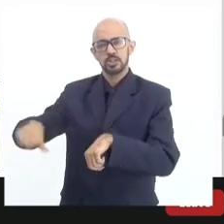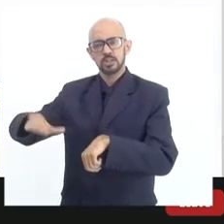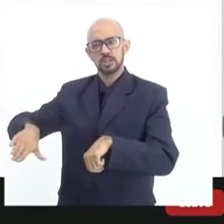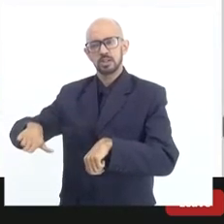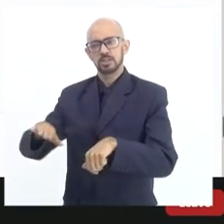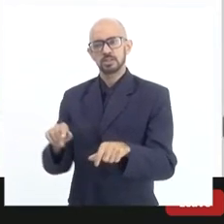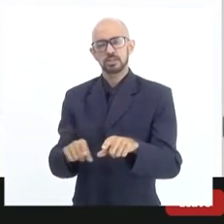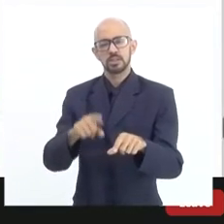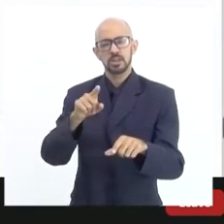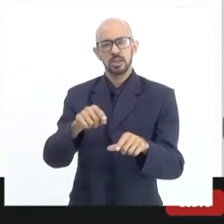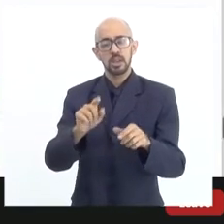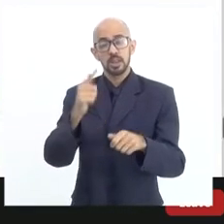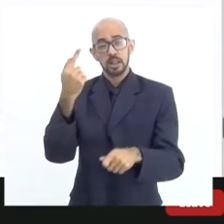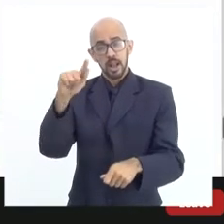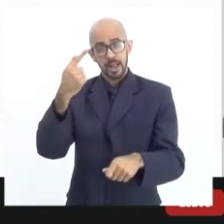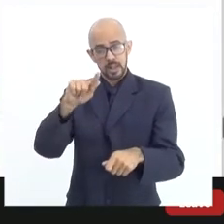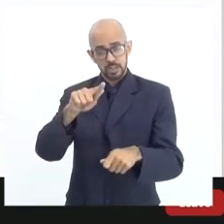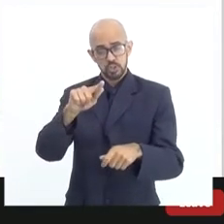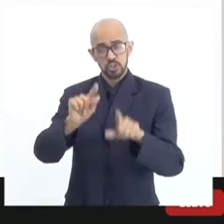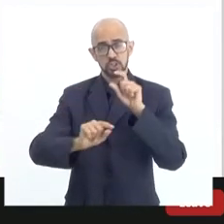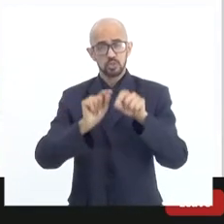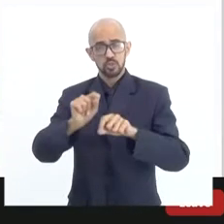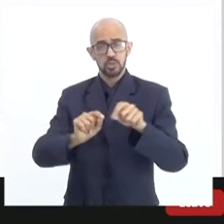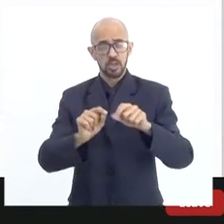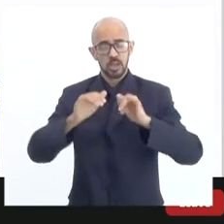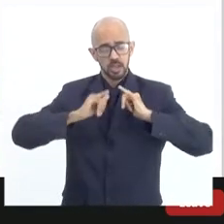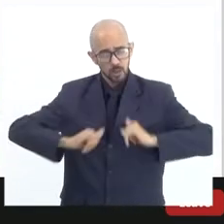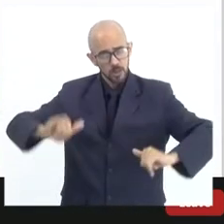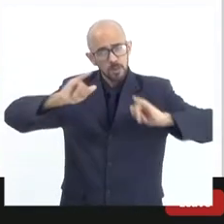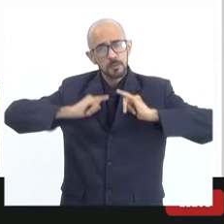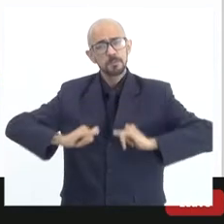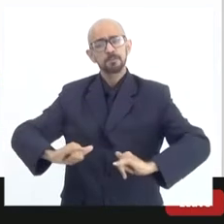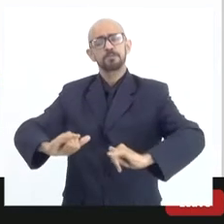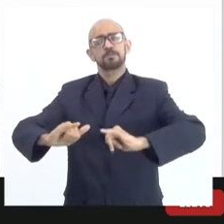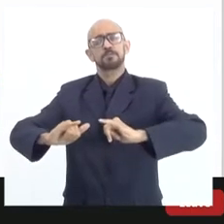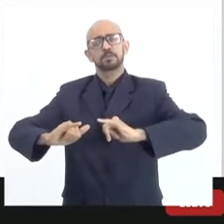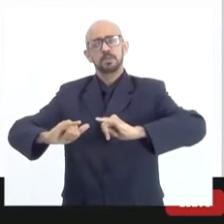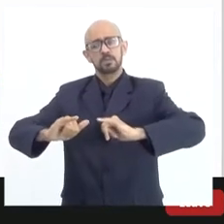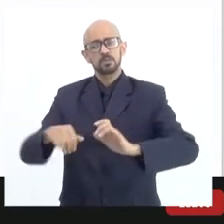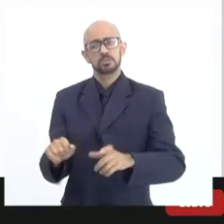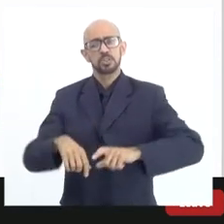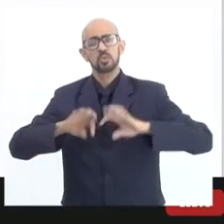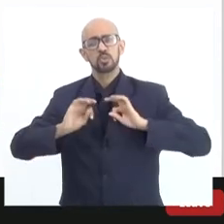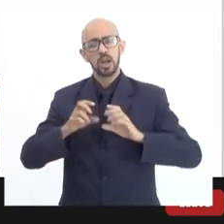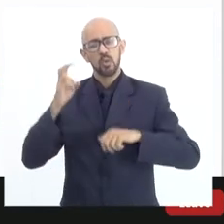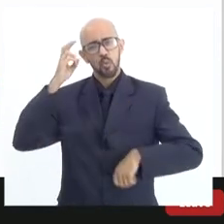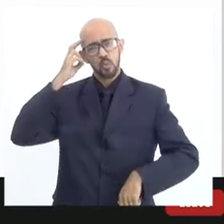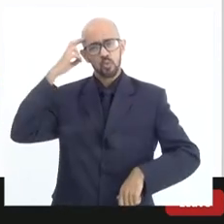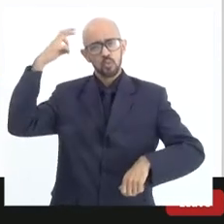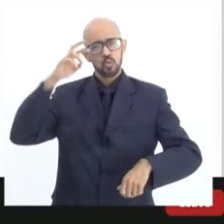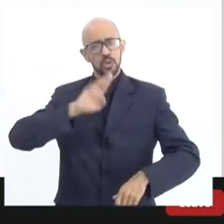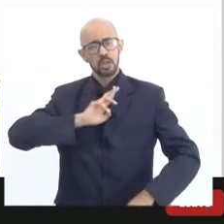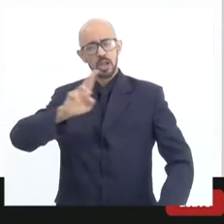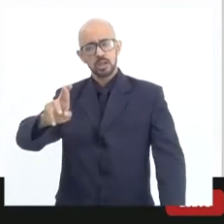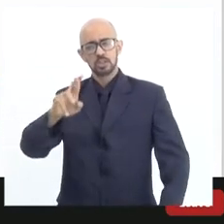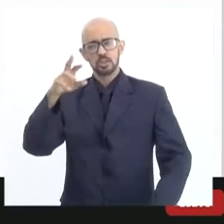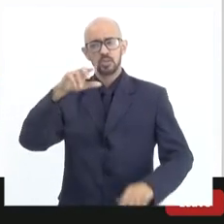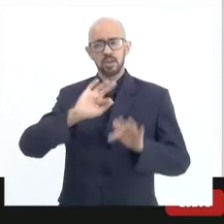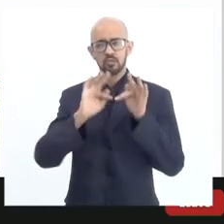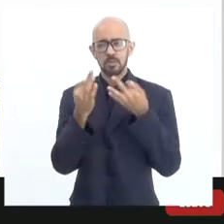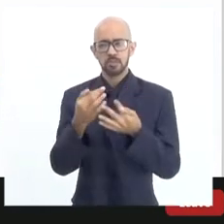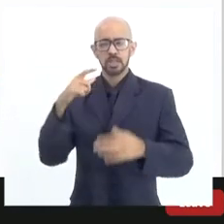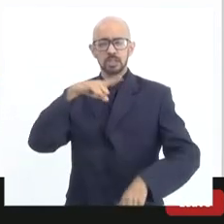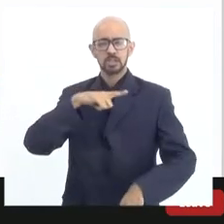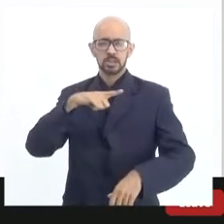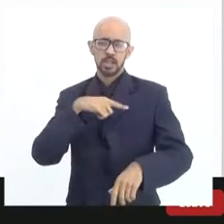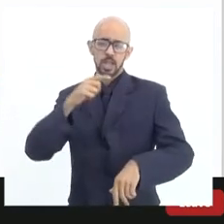garante uma coisa muito importante, que é a transmissibilidade da cultura e da religião que a família tem para as suas